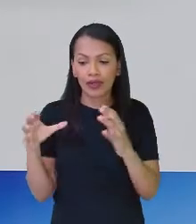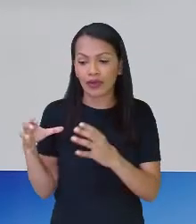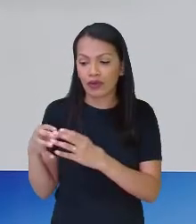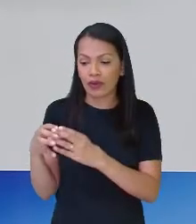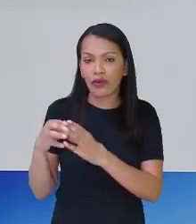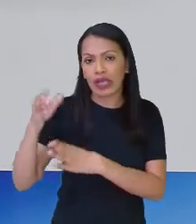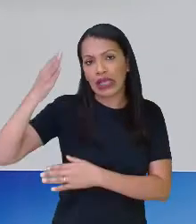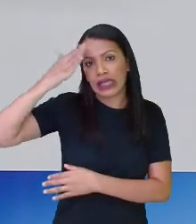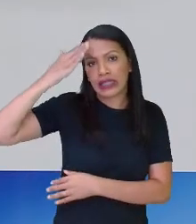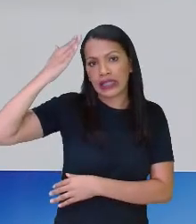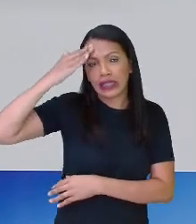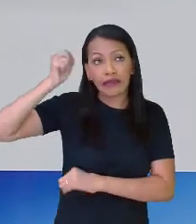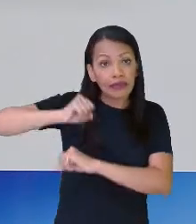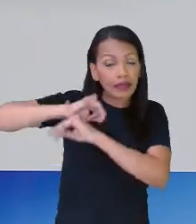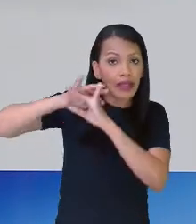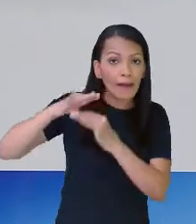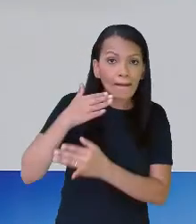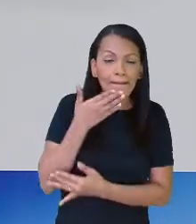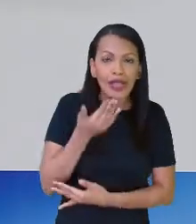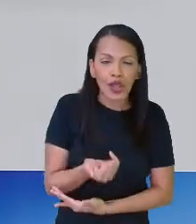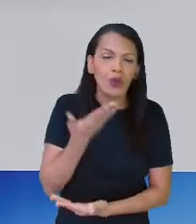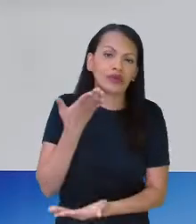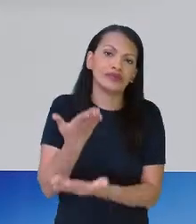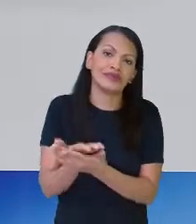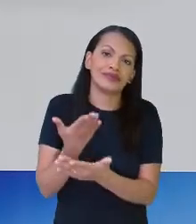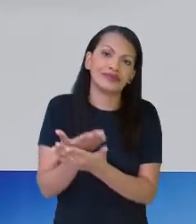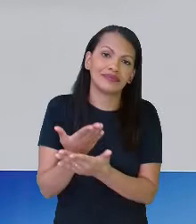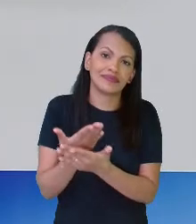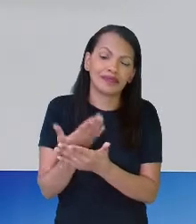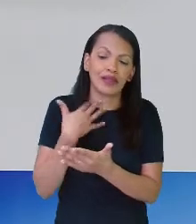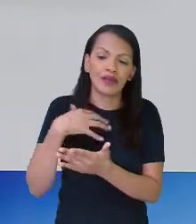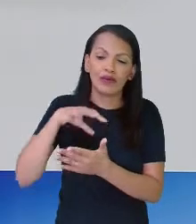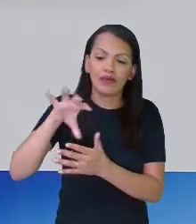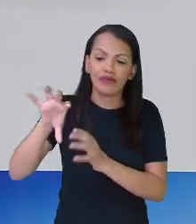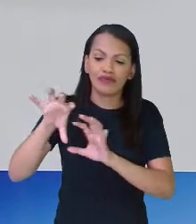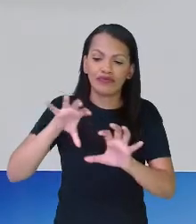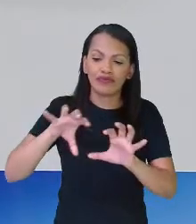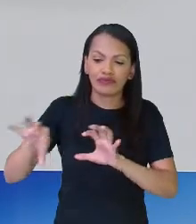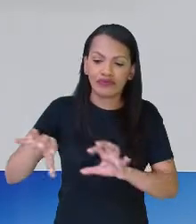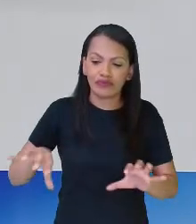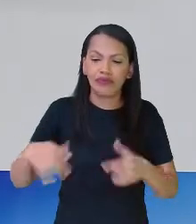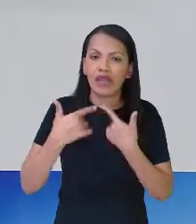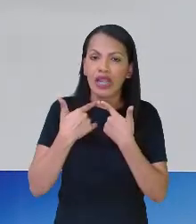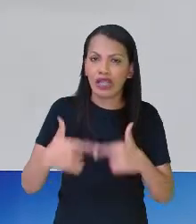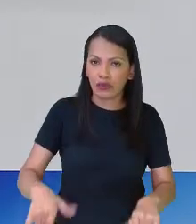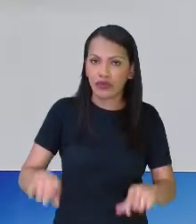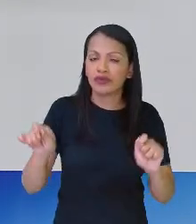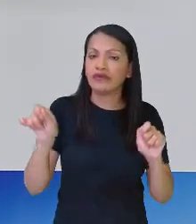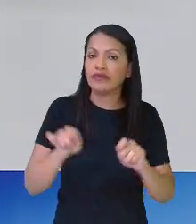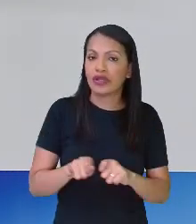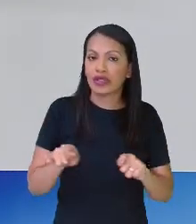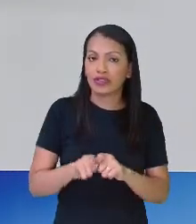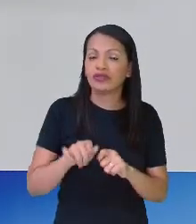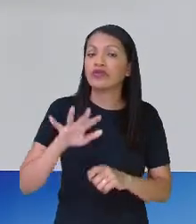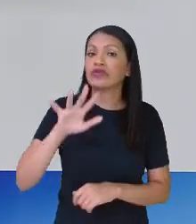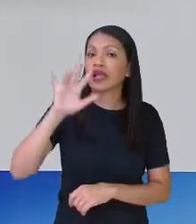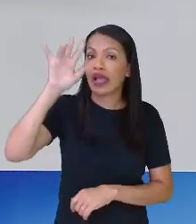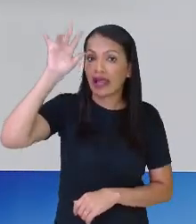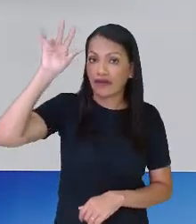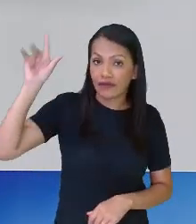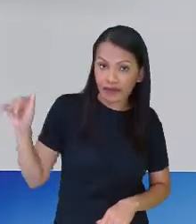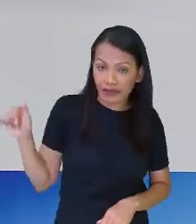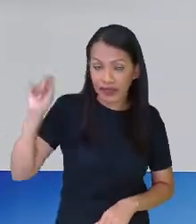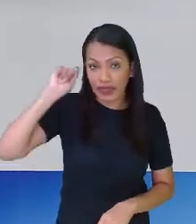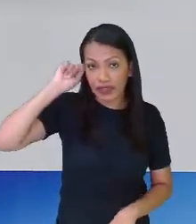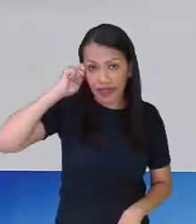entender um pouco mais e poder melhor estudá-los, a gente separa por grupos linguísticos, como a gente fez aqui com os africanos.